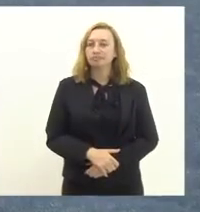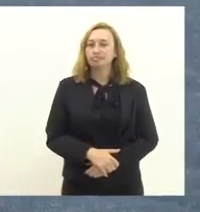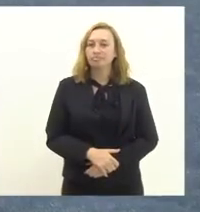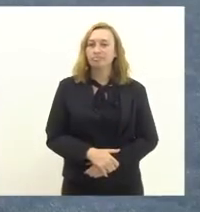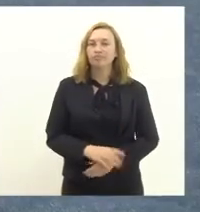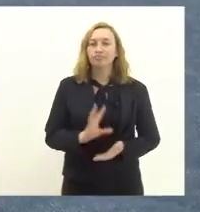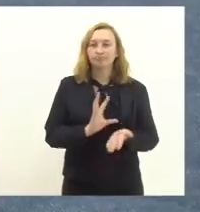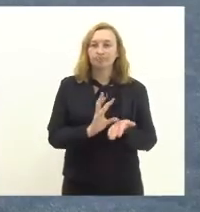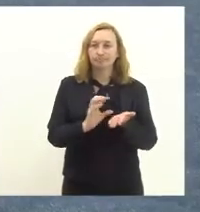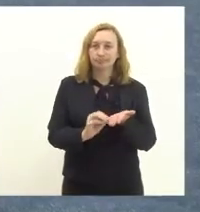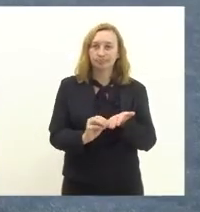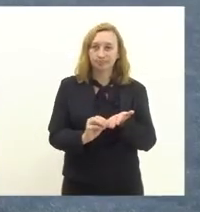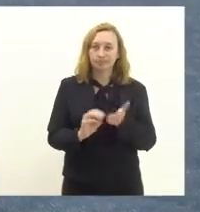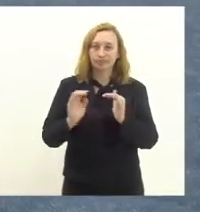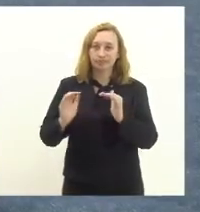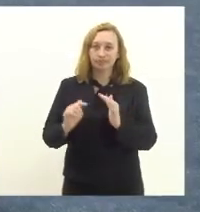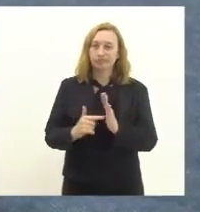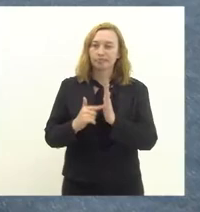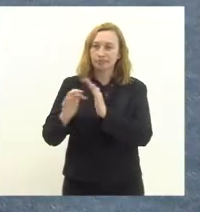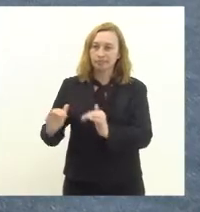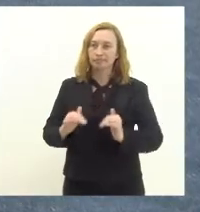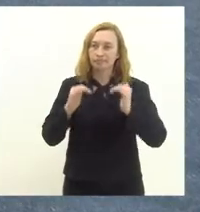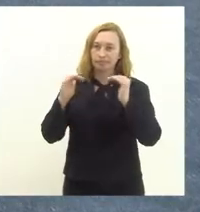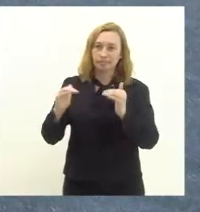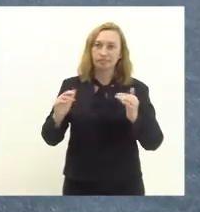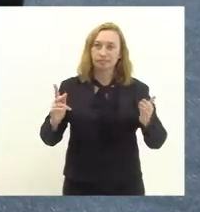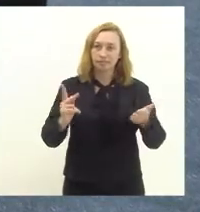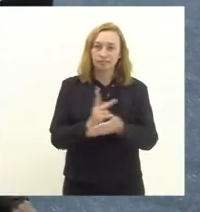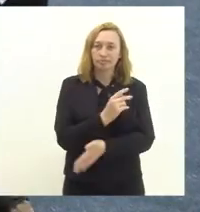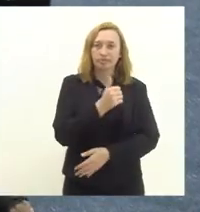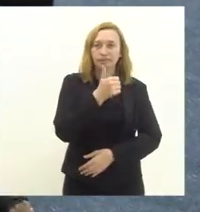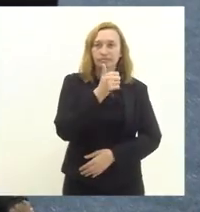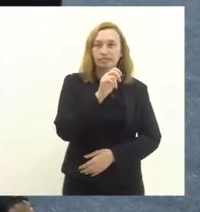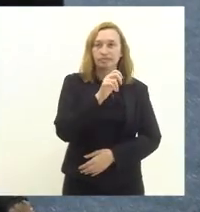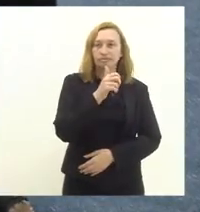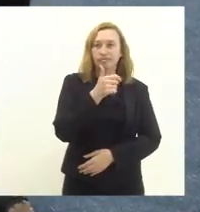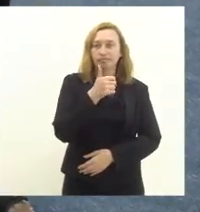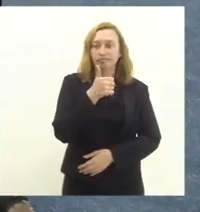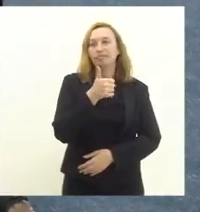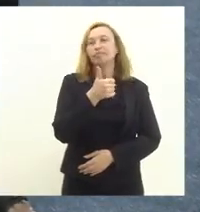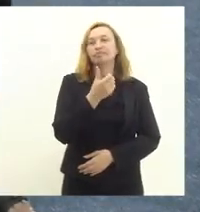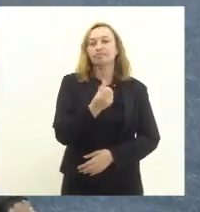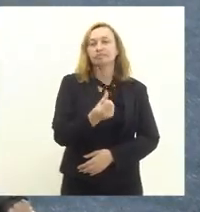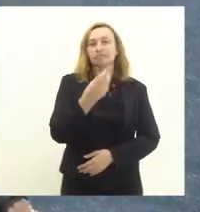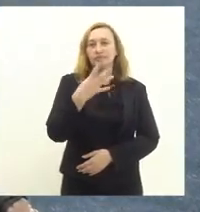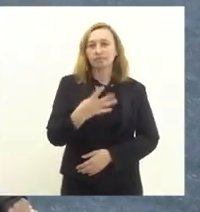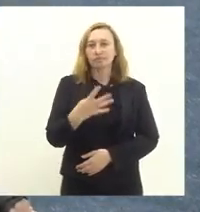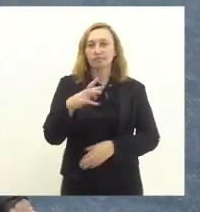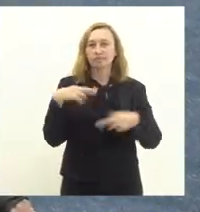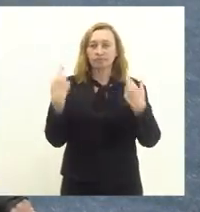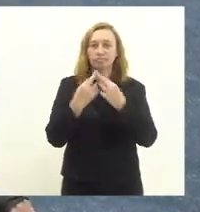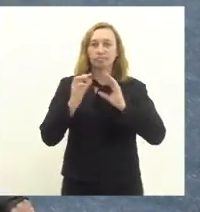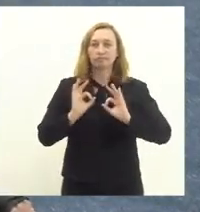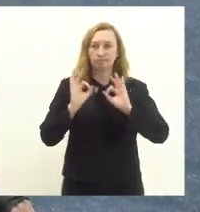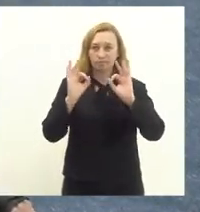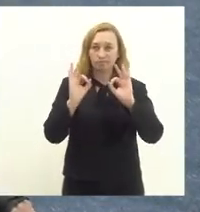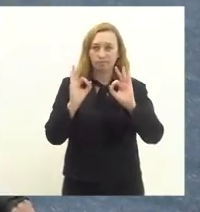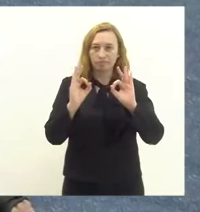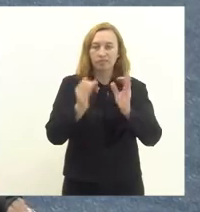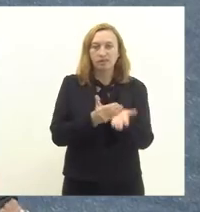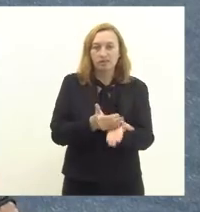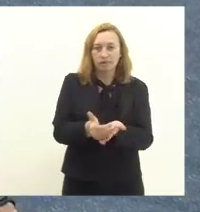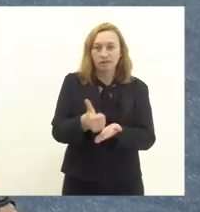A ata reflete com exatidão o ocorrido na 64ª sessão extraordinária, que iniciada